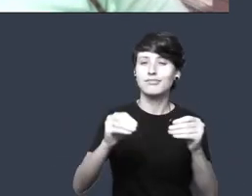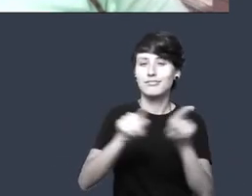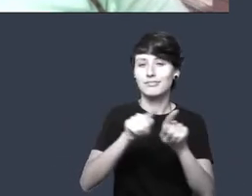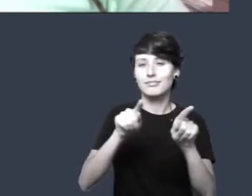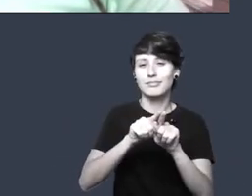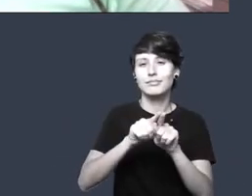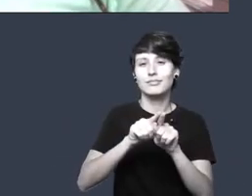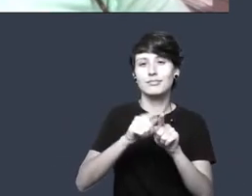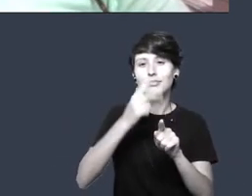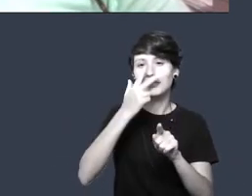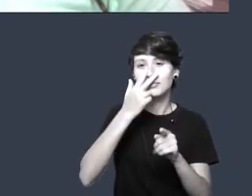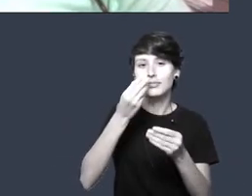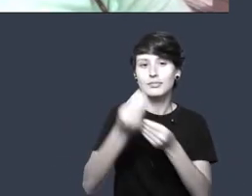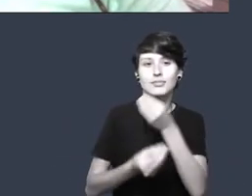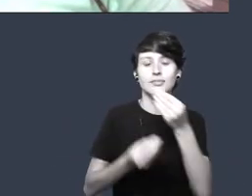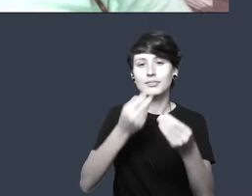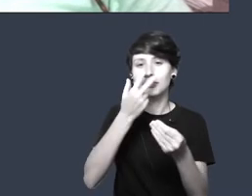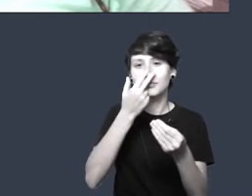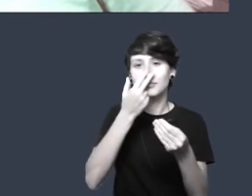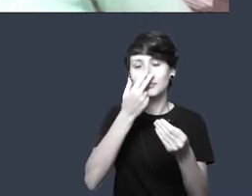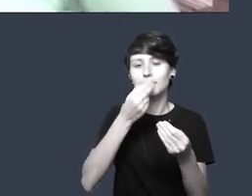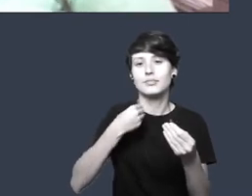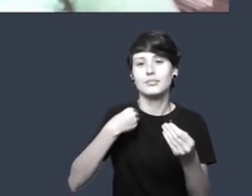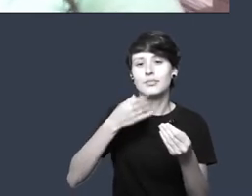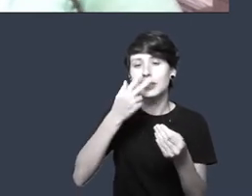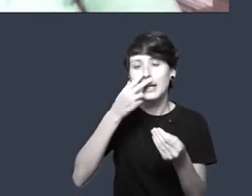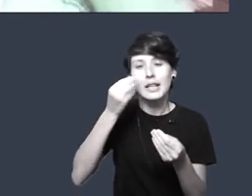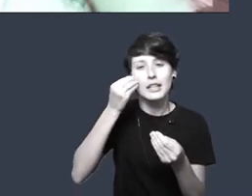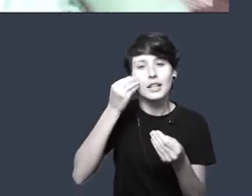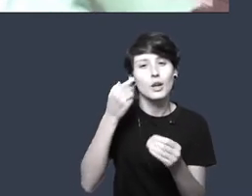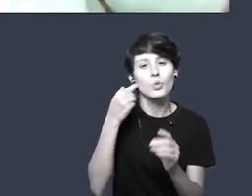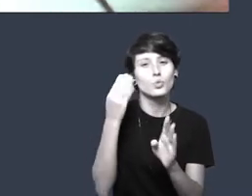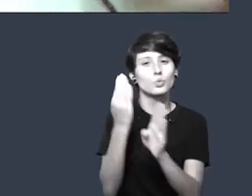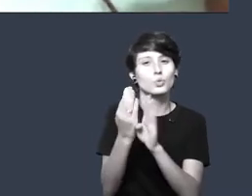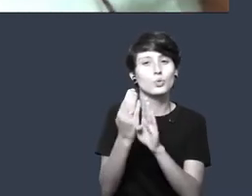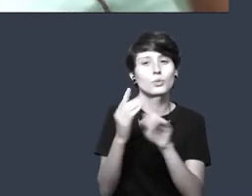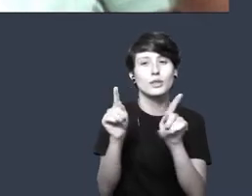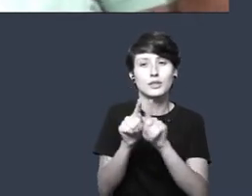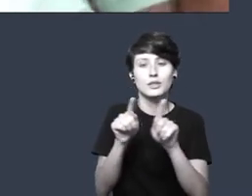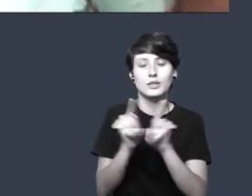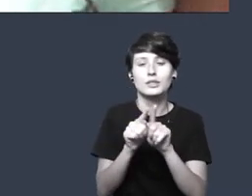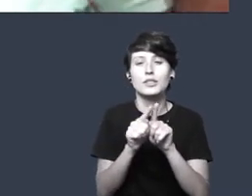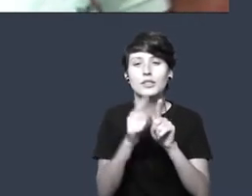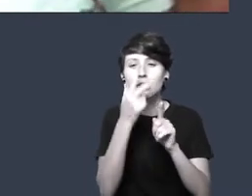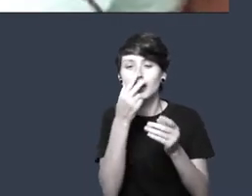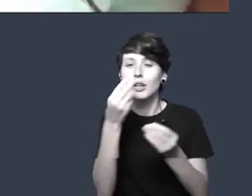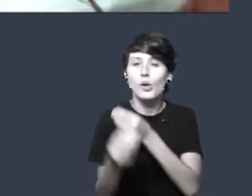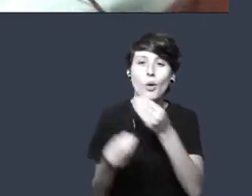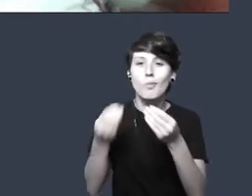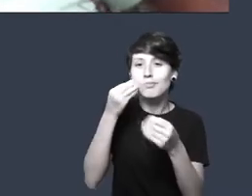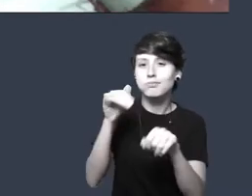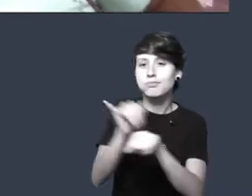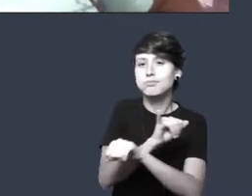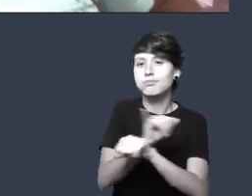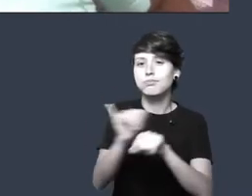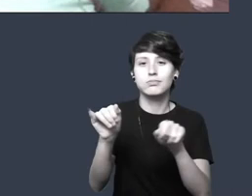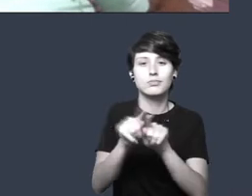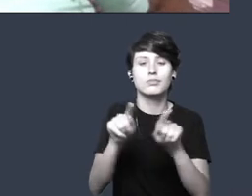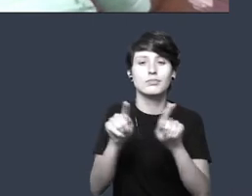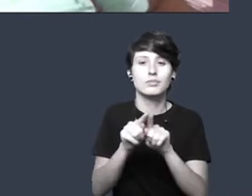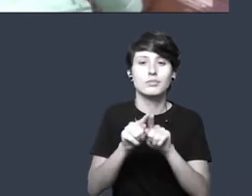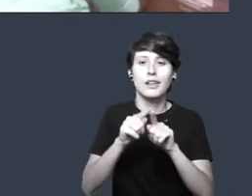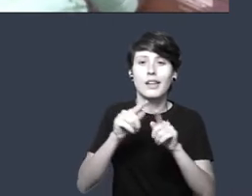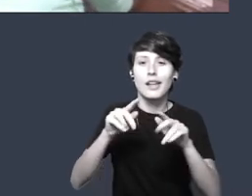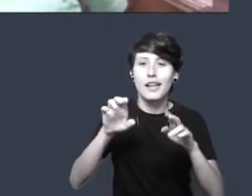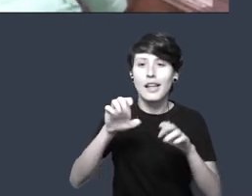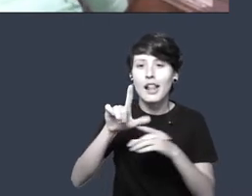grande prazer estar aqui com a Nina. Eu fiquei super feliz quando fiquei sabendo que a Nina ia participar comigo. Acho que a gente fica nesse vai e vem de elogios,